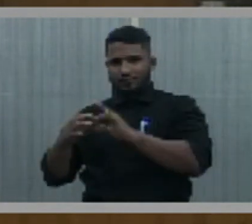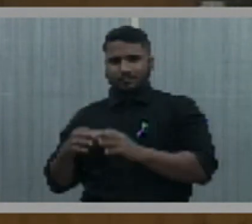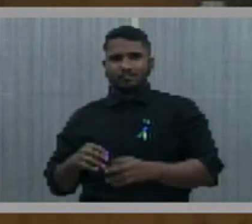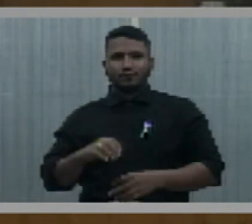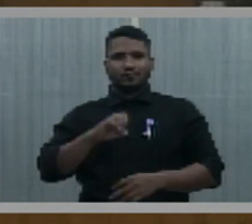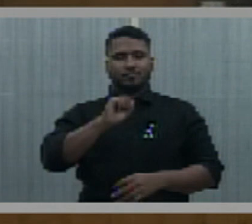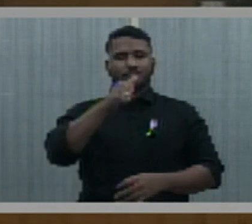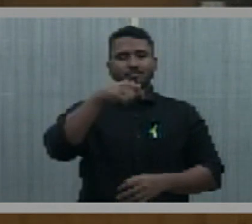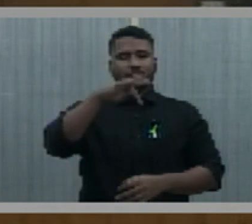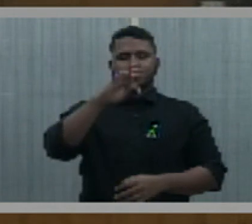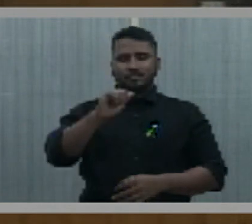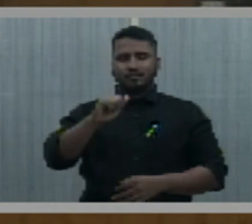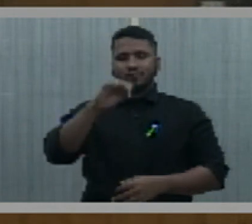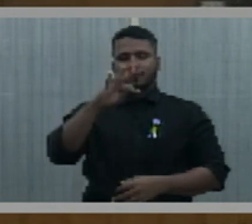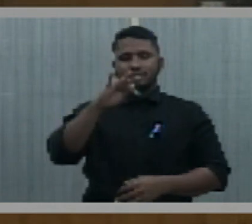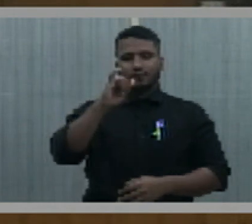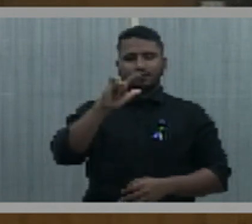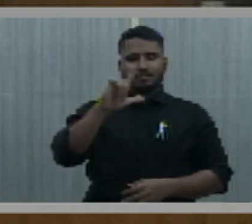Santa Filomena.